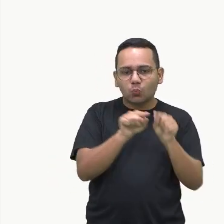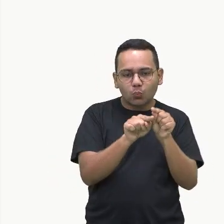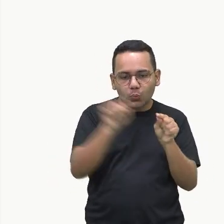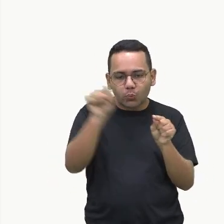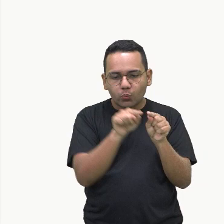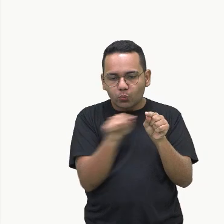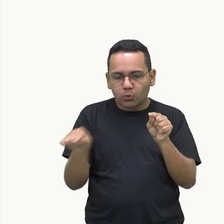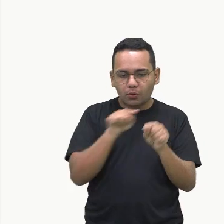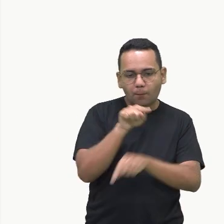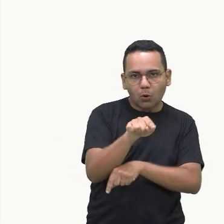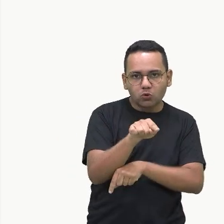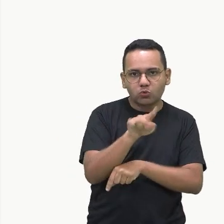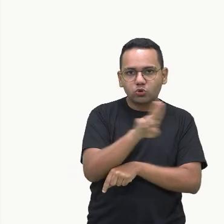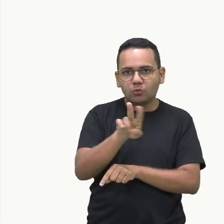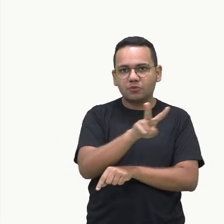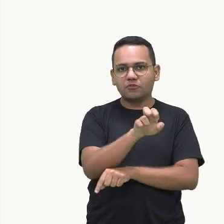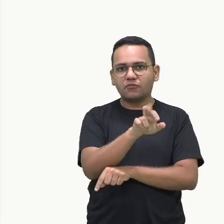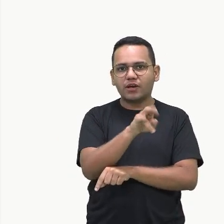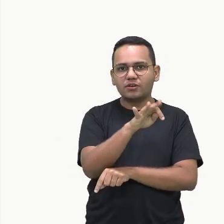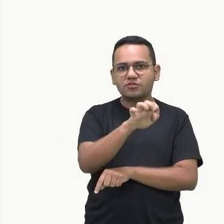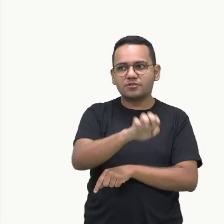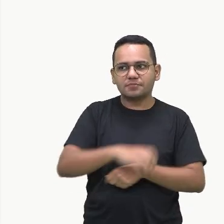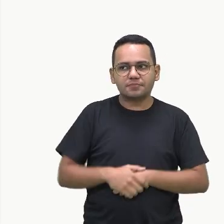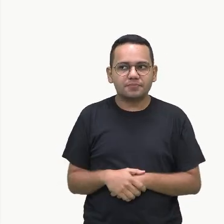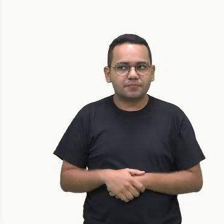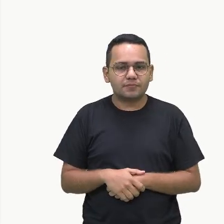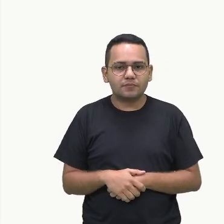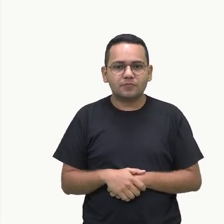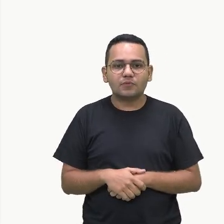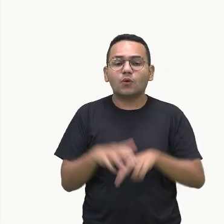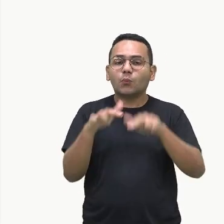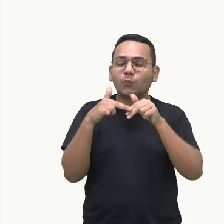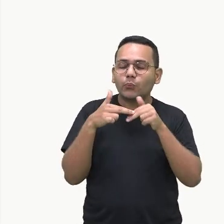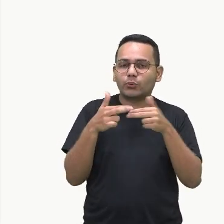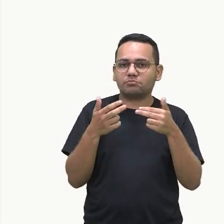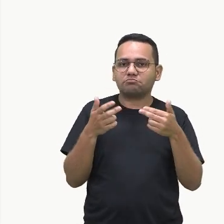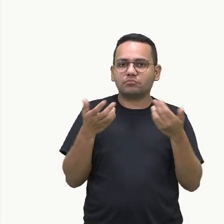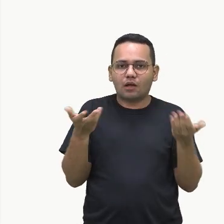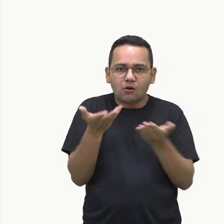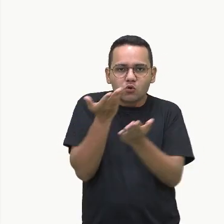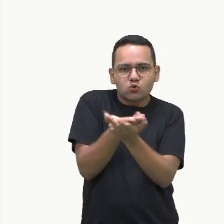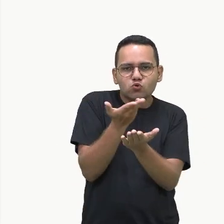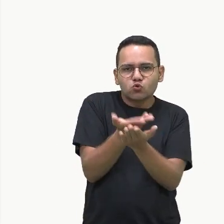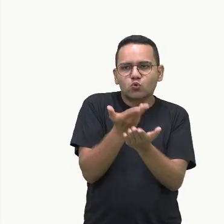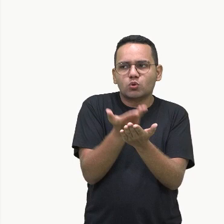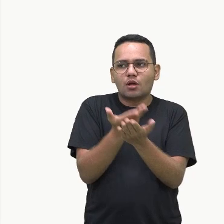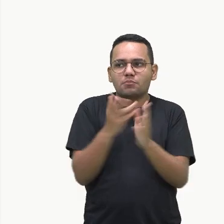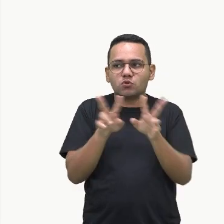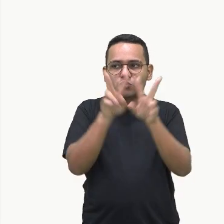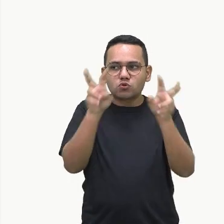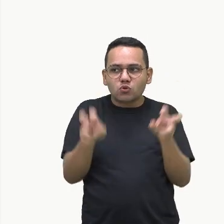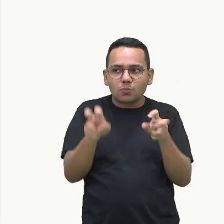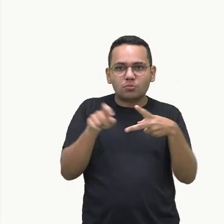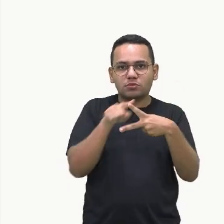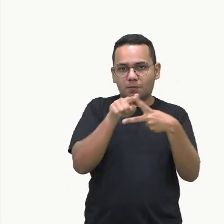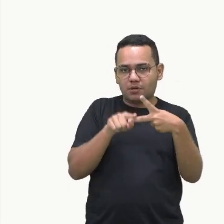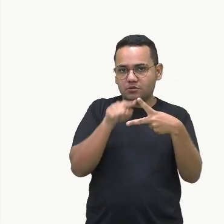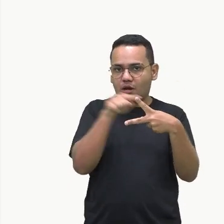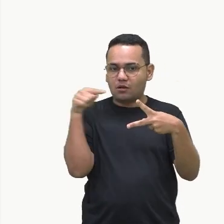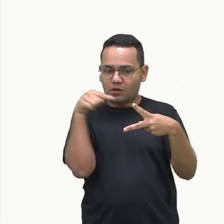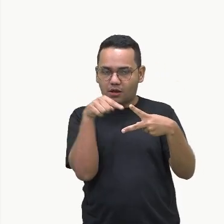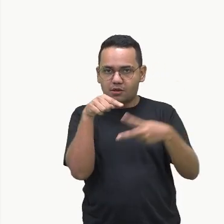bem? Quando nós estamos aqui, quando se está estudando definição de ângulo, é importante